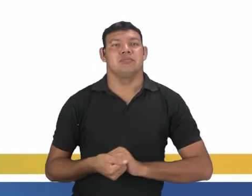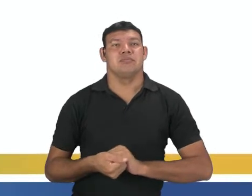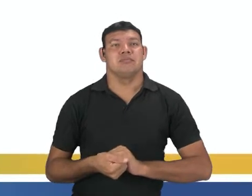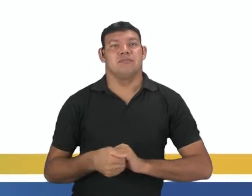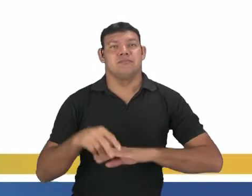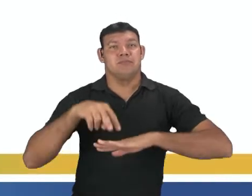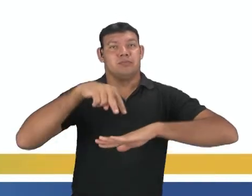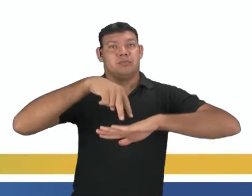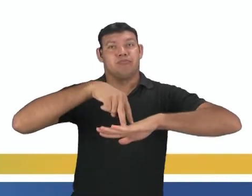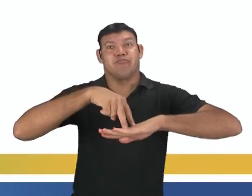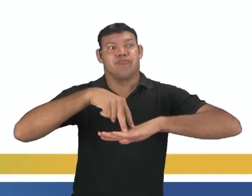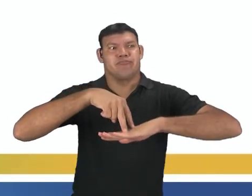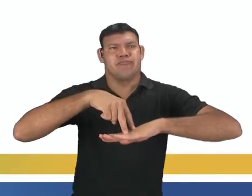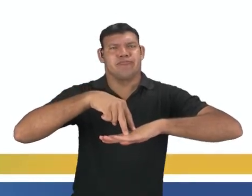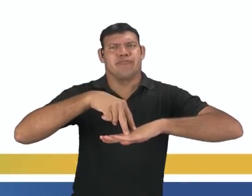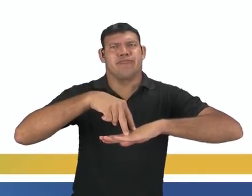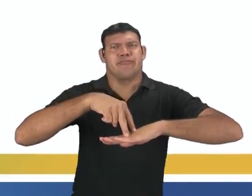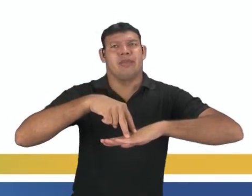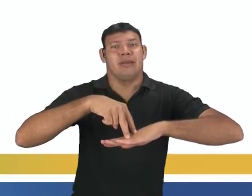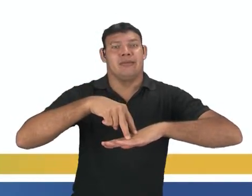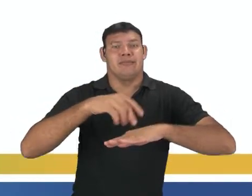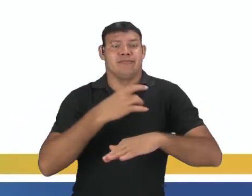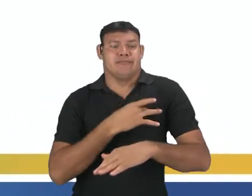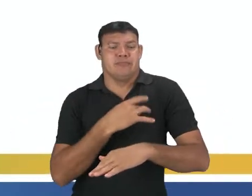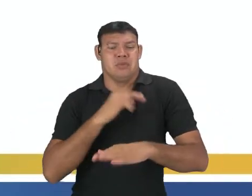ficava em pé com medo de cair.